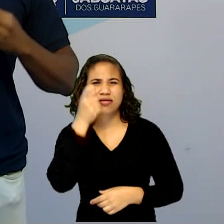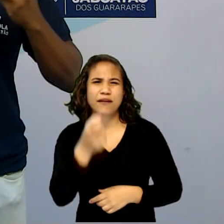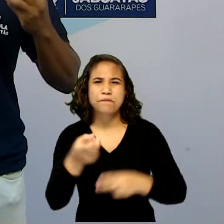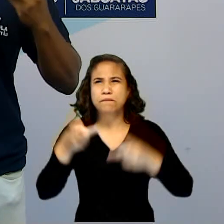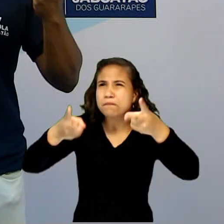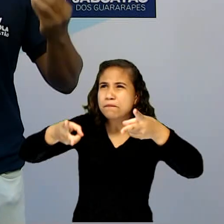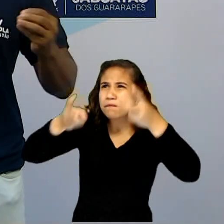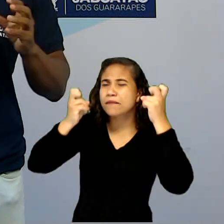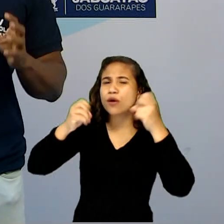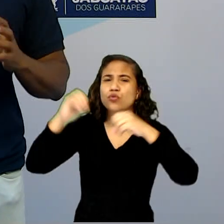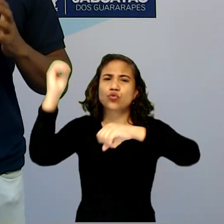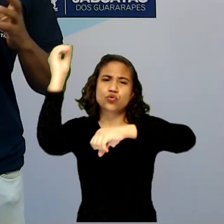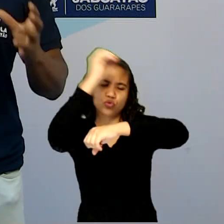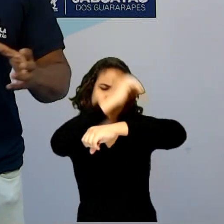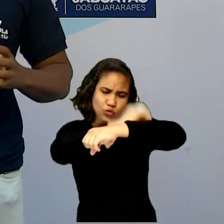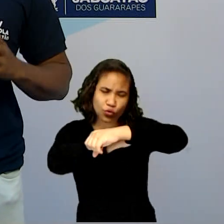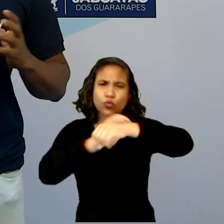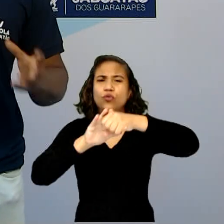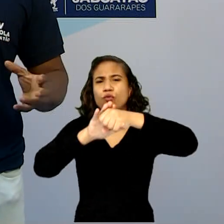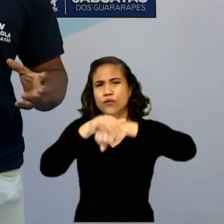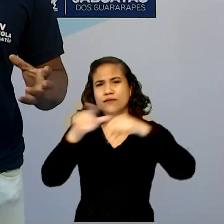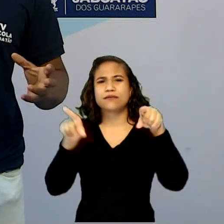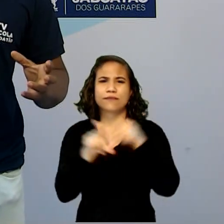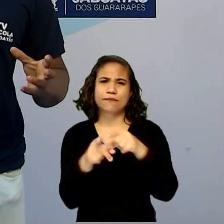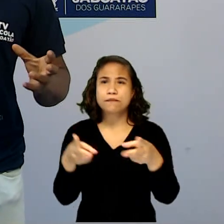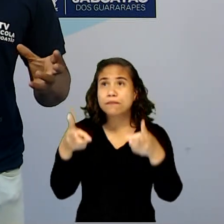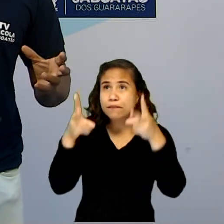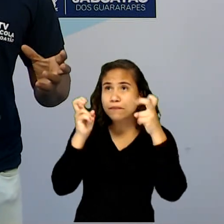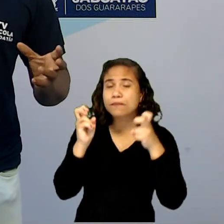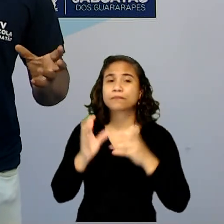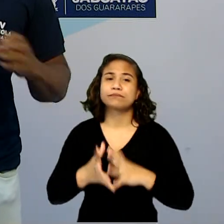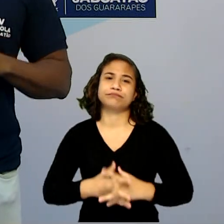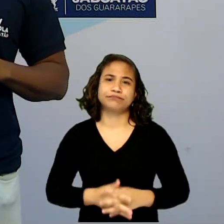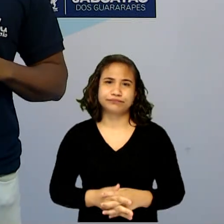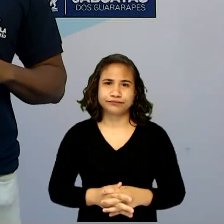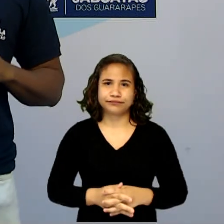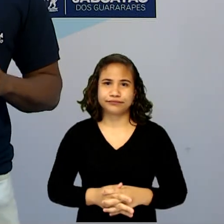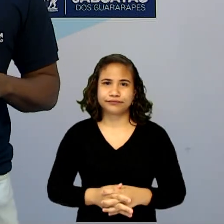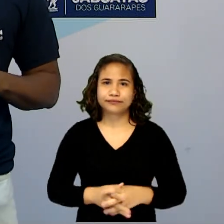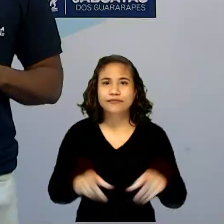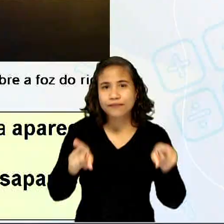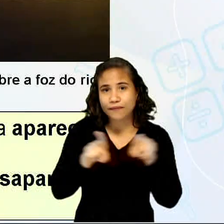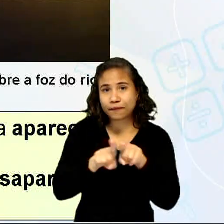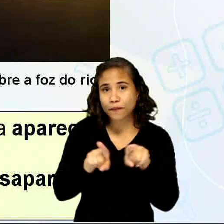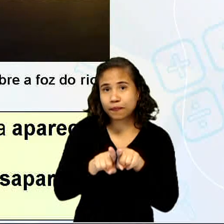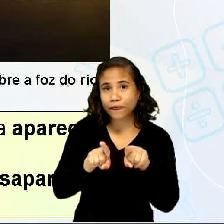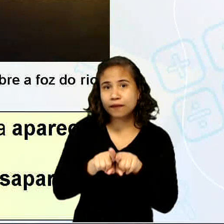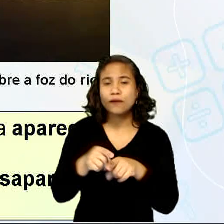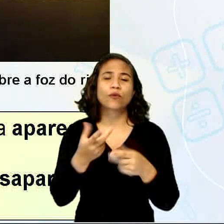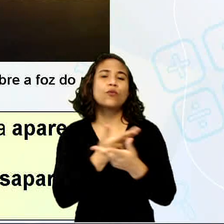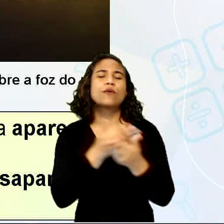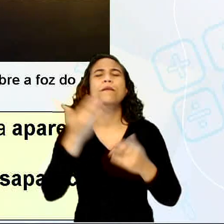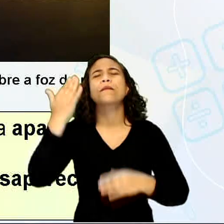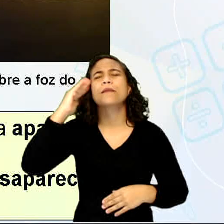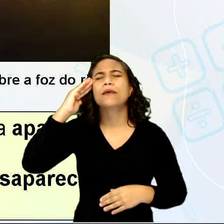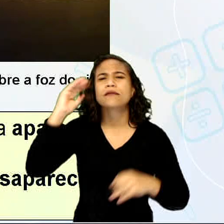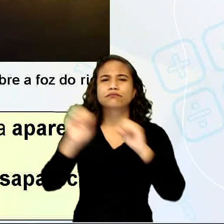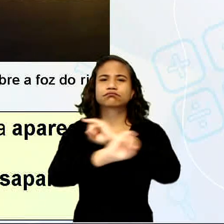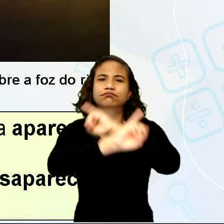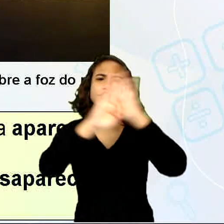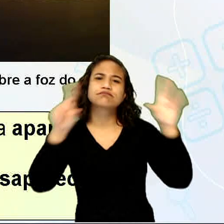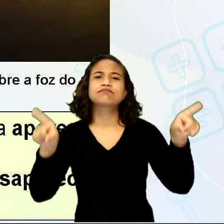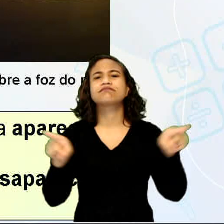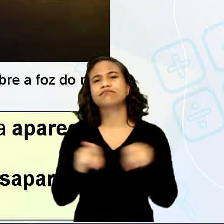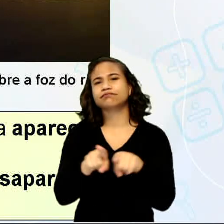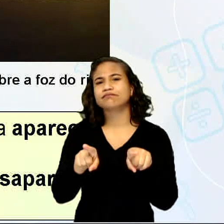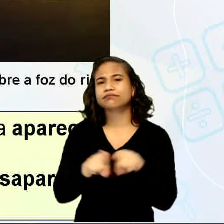perceber que até à noite podemos ver alguns planetas. Olha só. Para poder entendermos também sobre